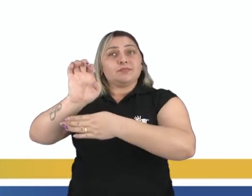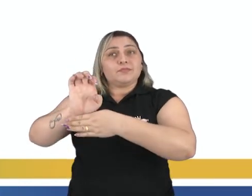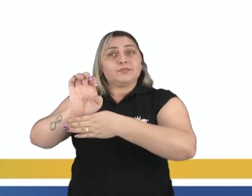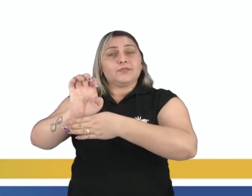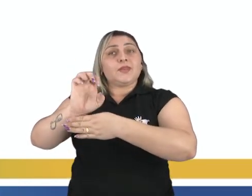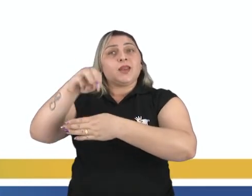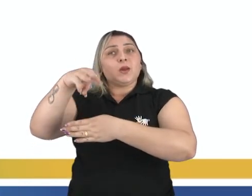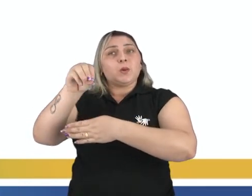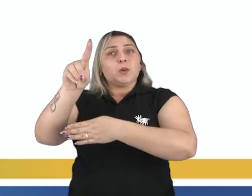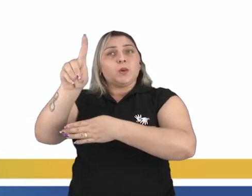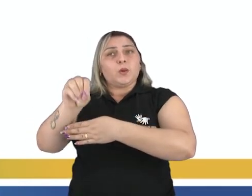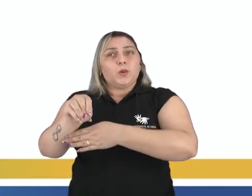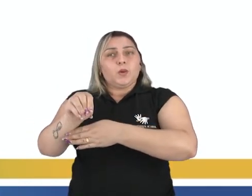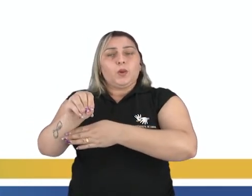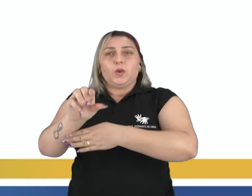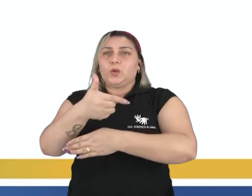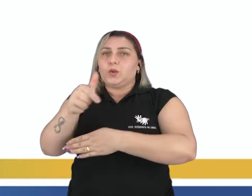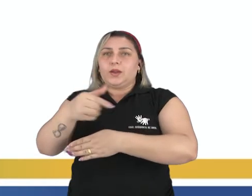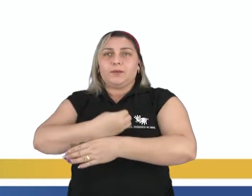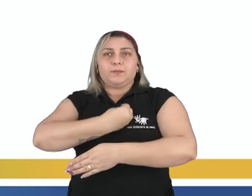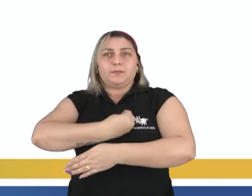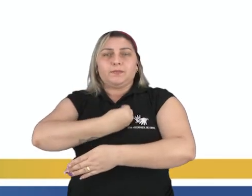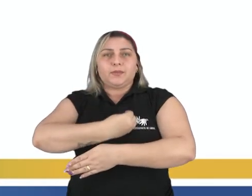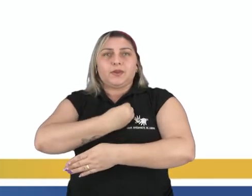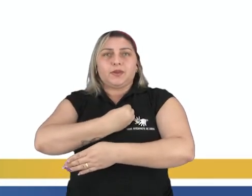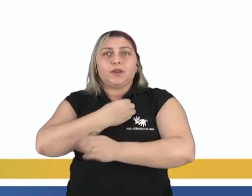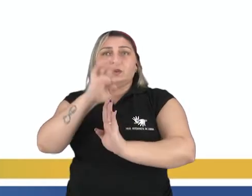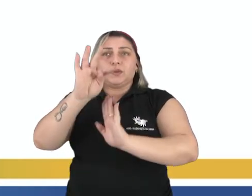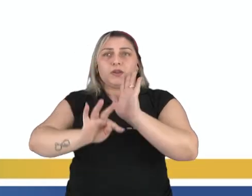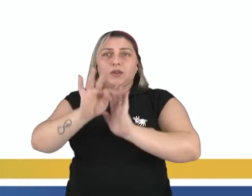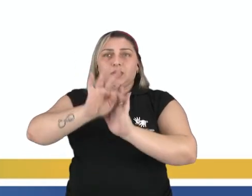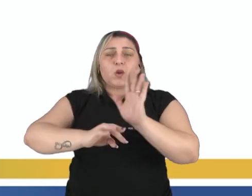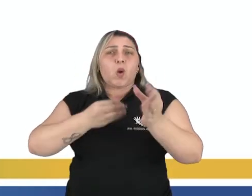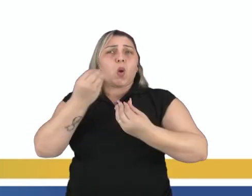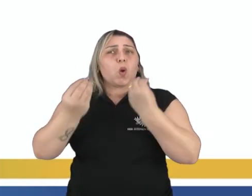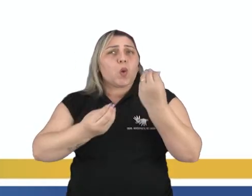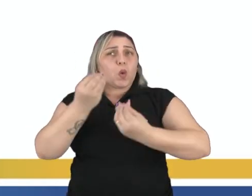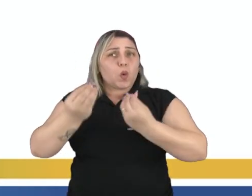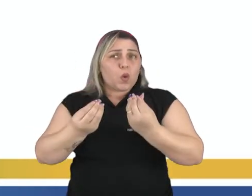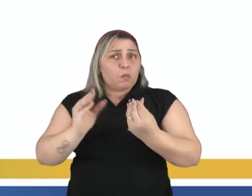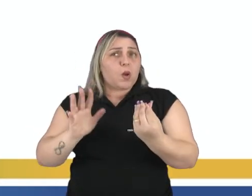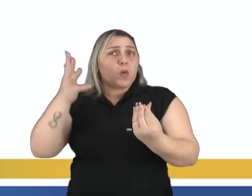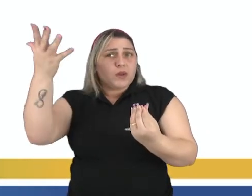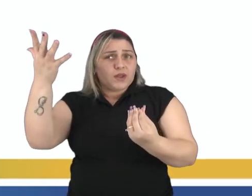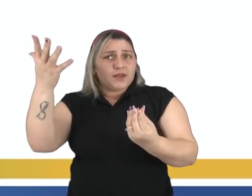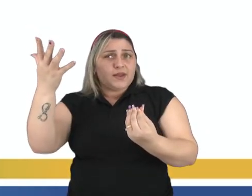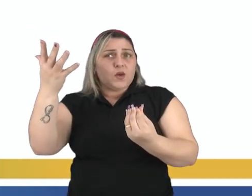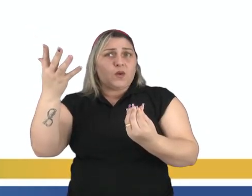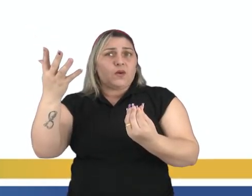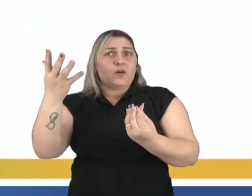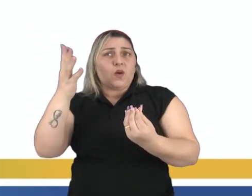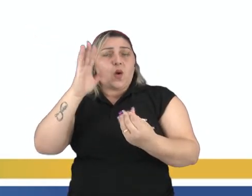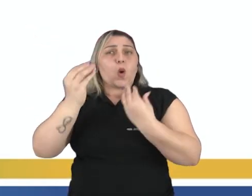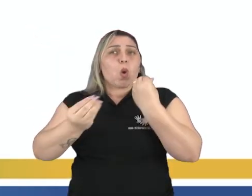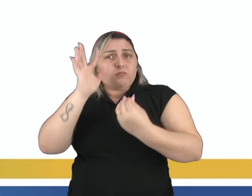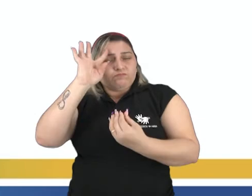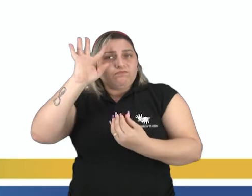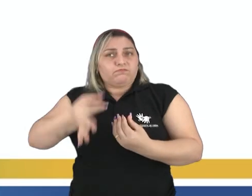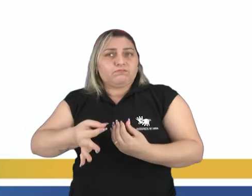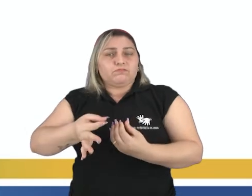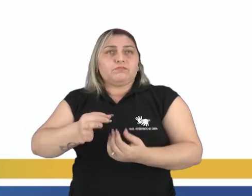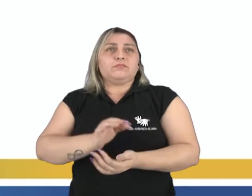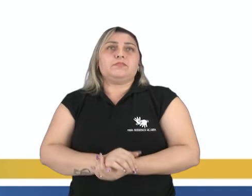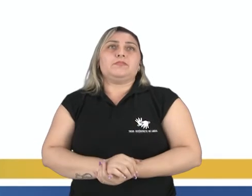o modo ensinam não está presente aqui nesse Episódio Como foi o desenrolar ali daquela daquele acontecimento